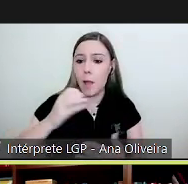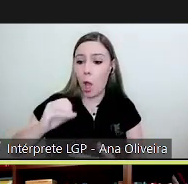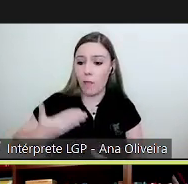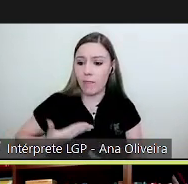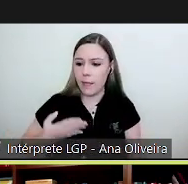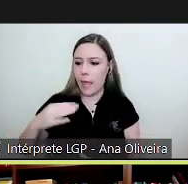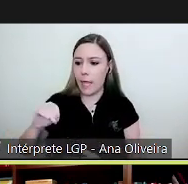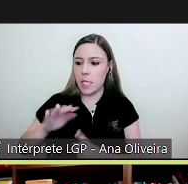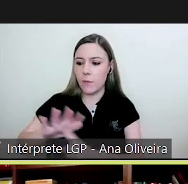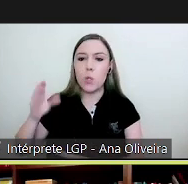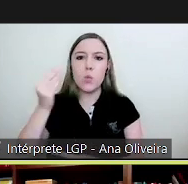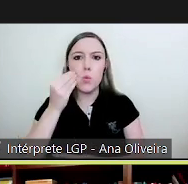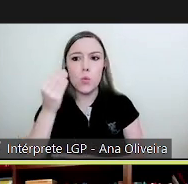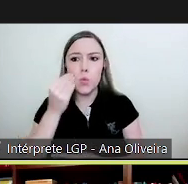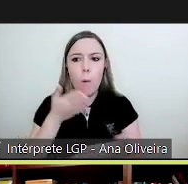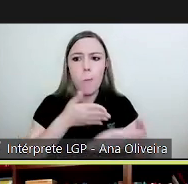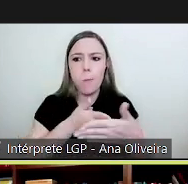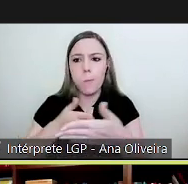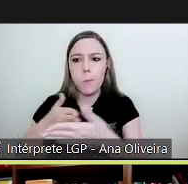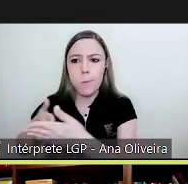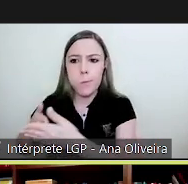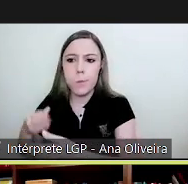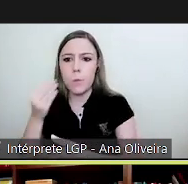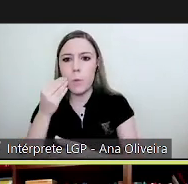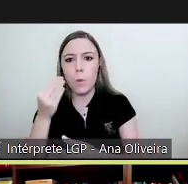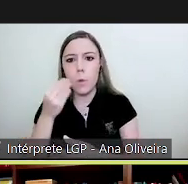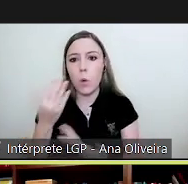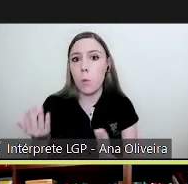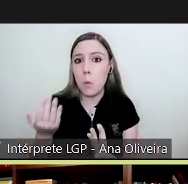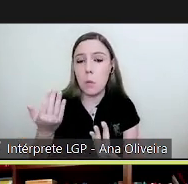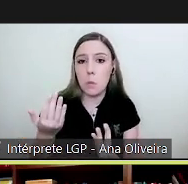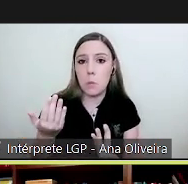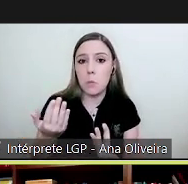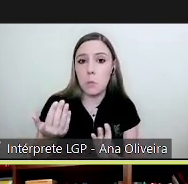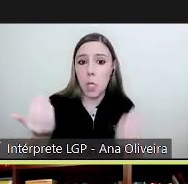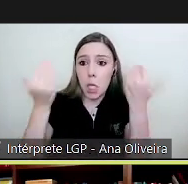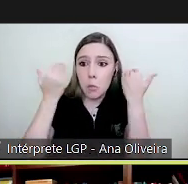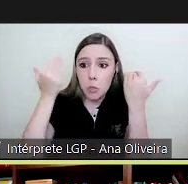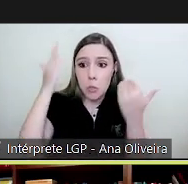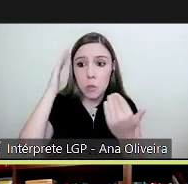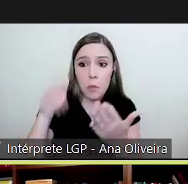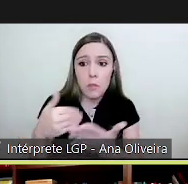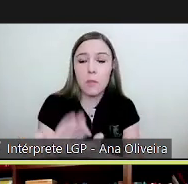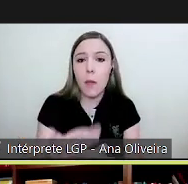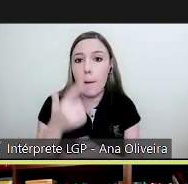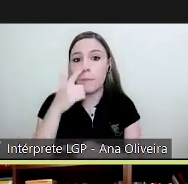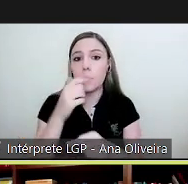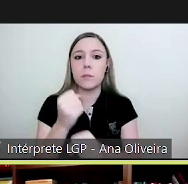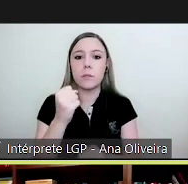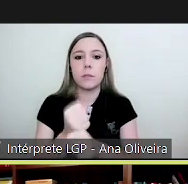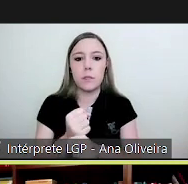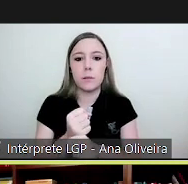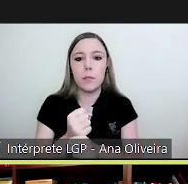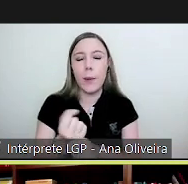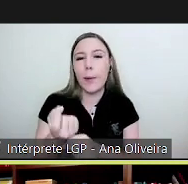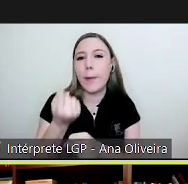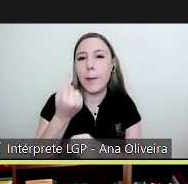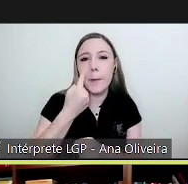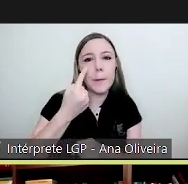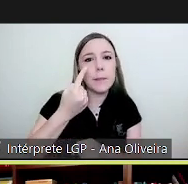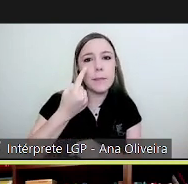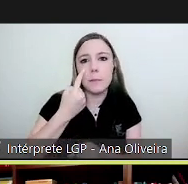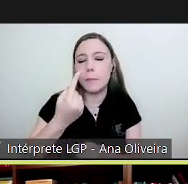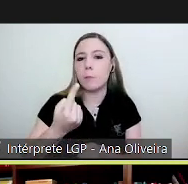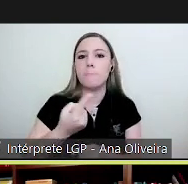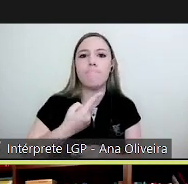ODS, obstáculos, capacitação dos trabalhadores, falta de literacia digital